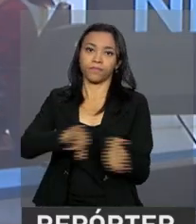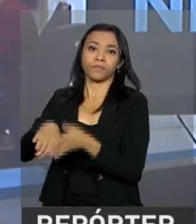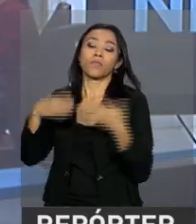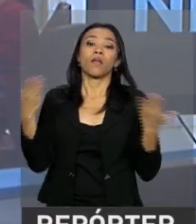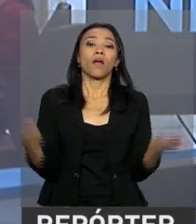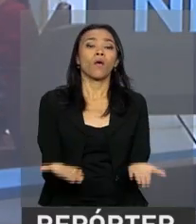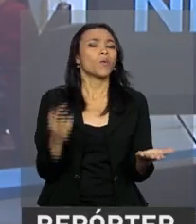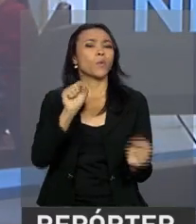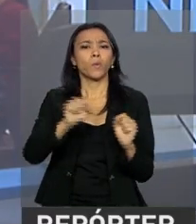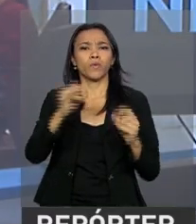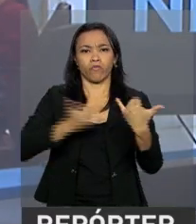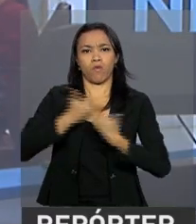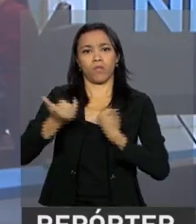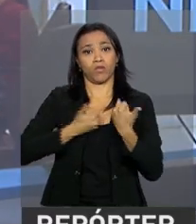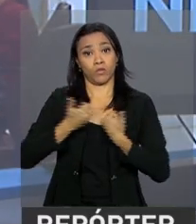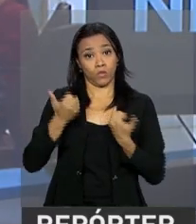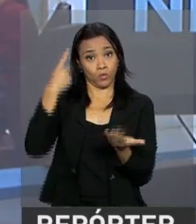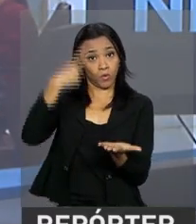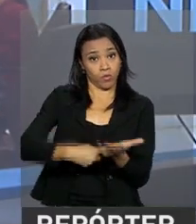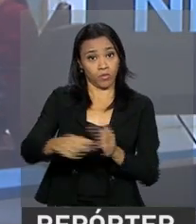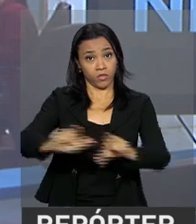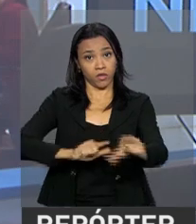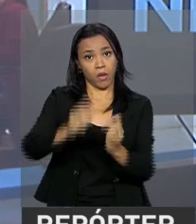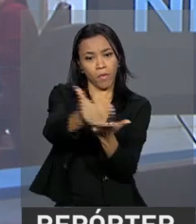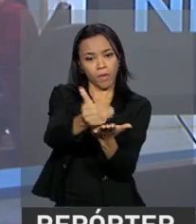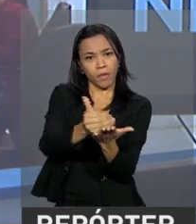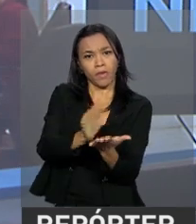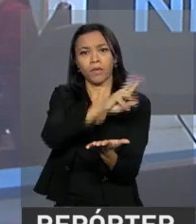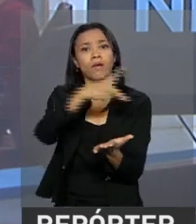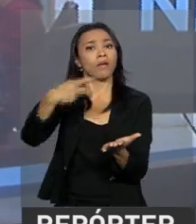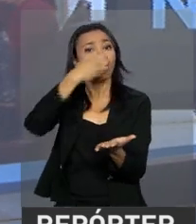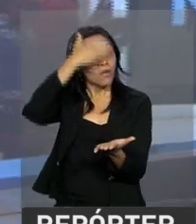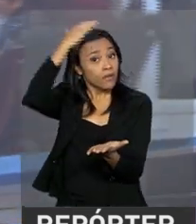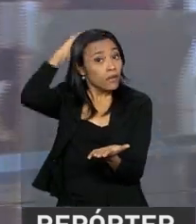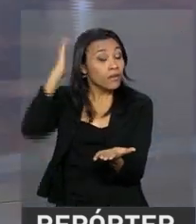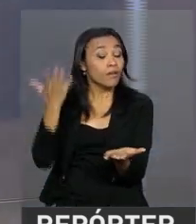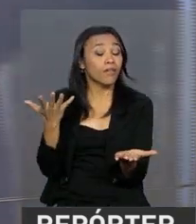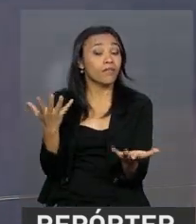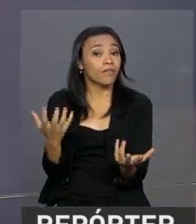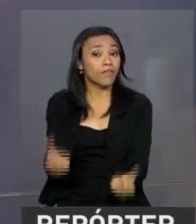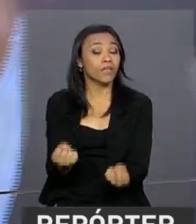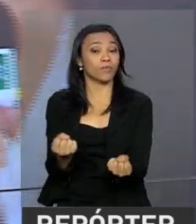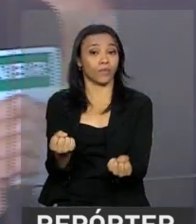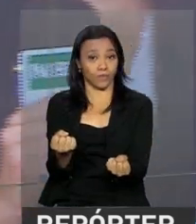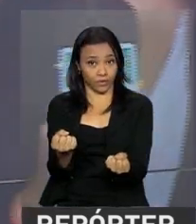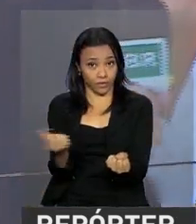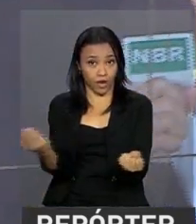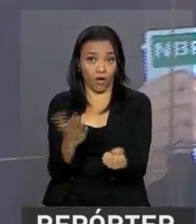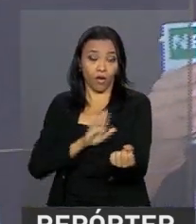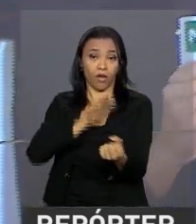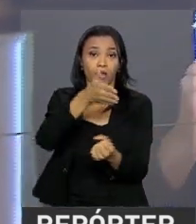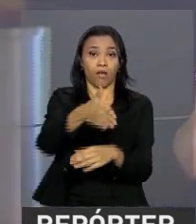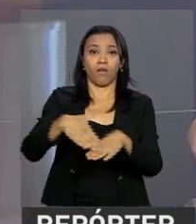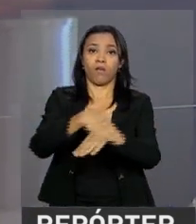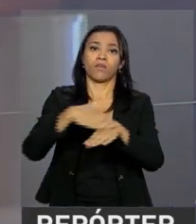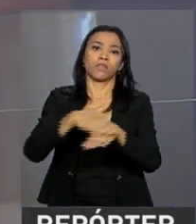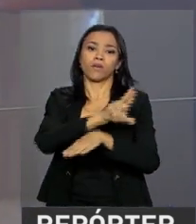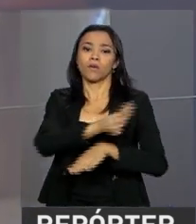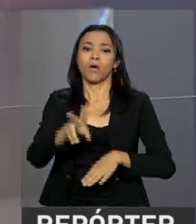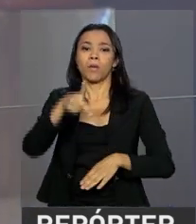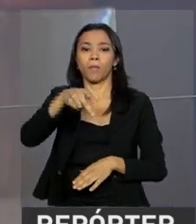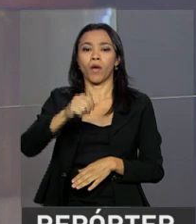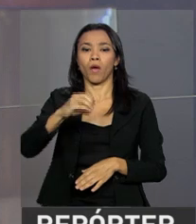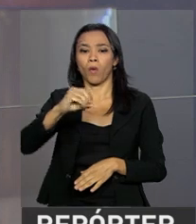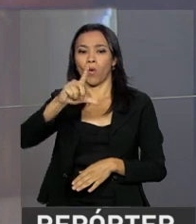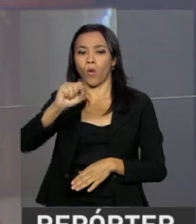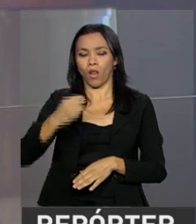as informações sobre a agenda do presidente em exercício, Michel Temer. Então vamos conversar com a repórter Paula Diorte, que está aqui no telão. Ela